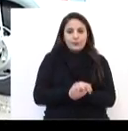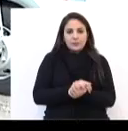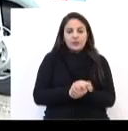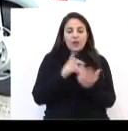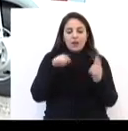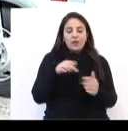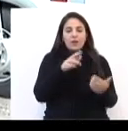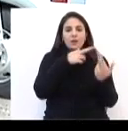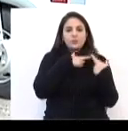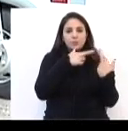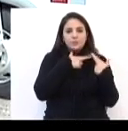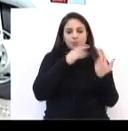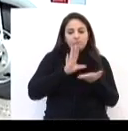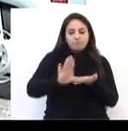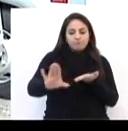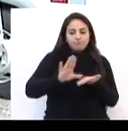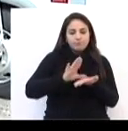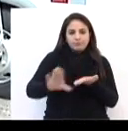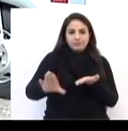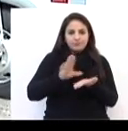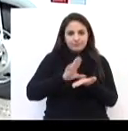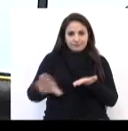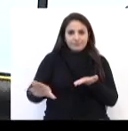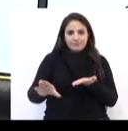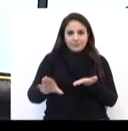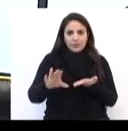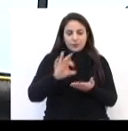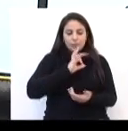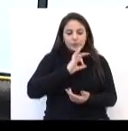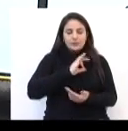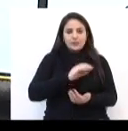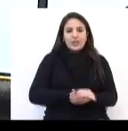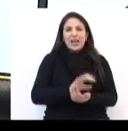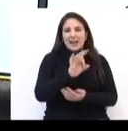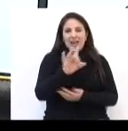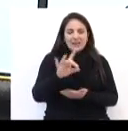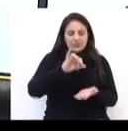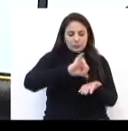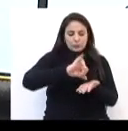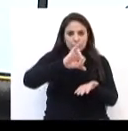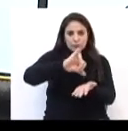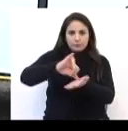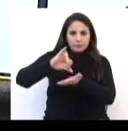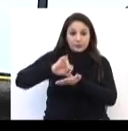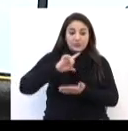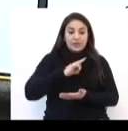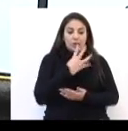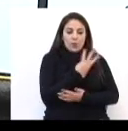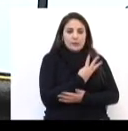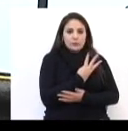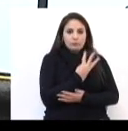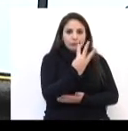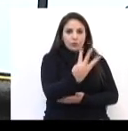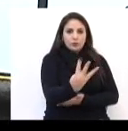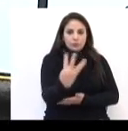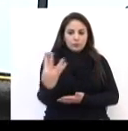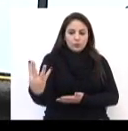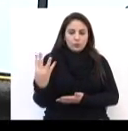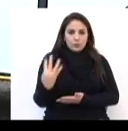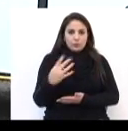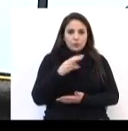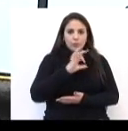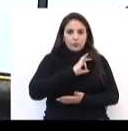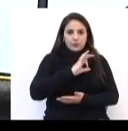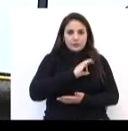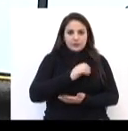por um subsídio financeiro aos policiais. Cada núcleo ele tem 4 policiais militares que residem no